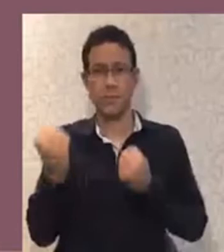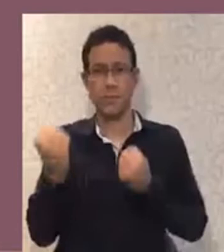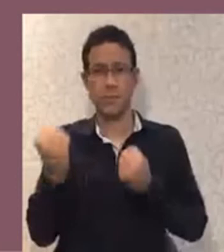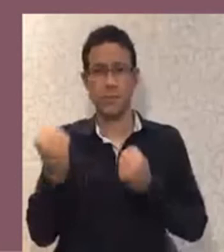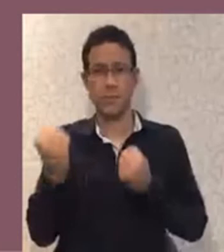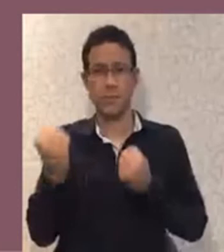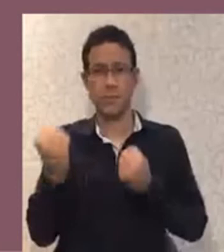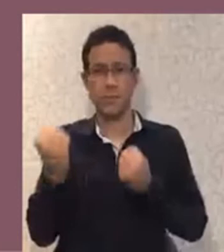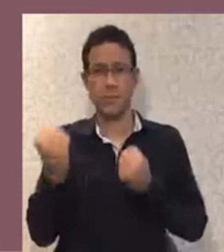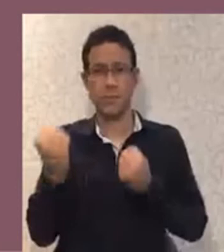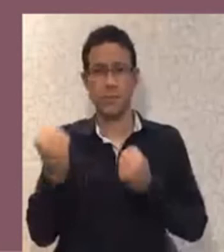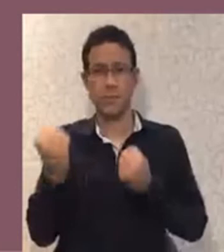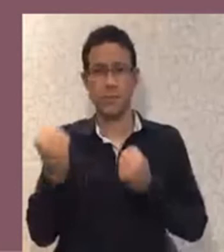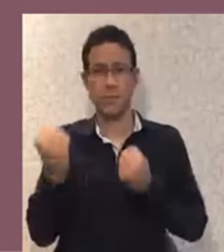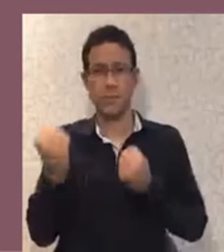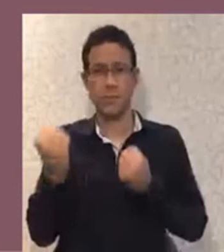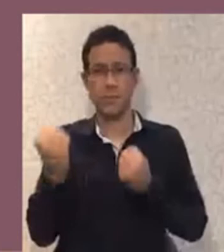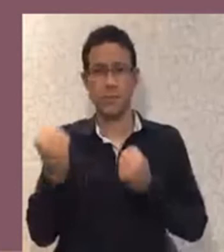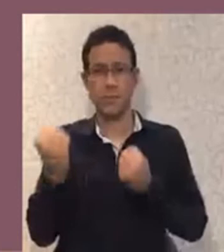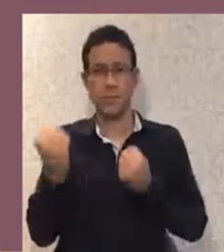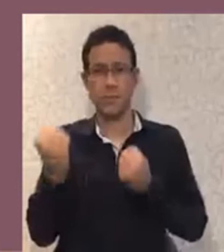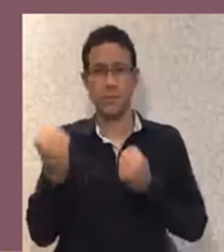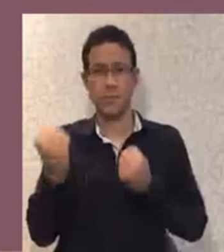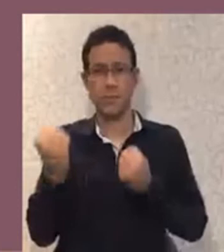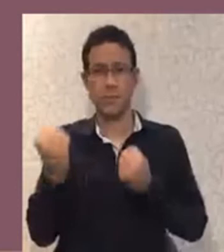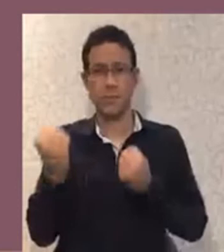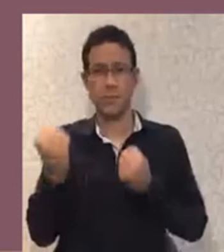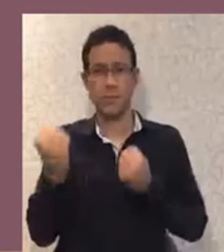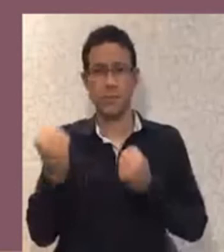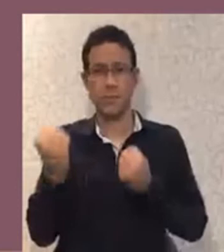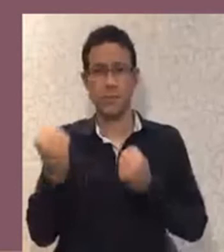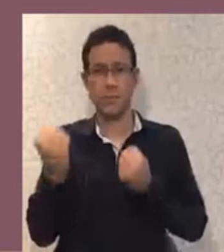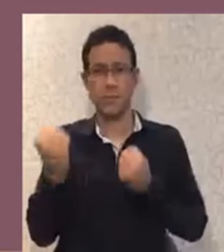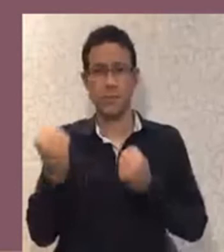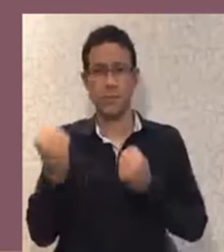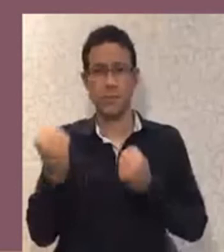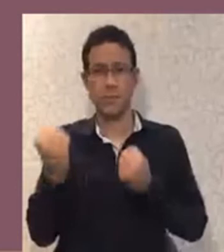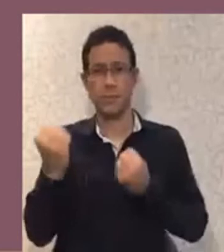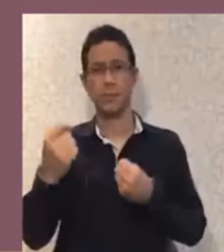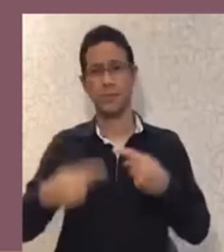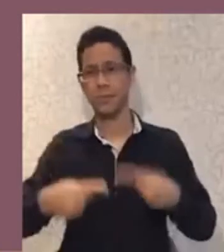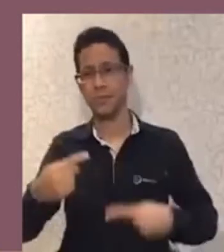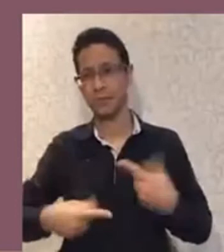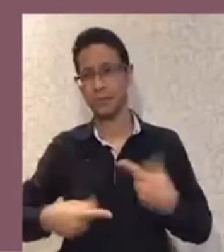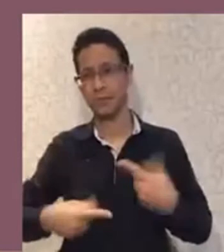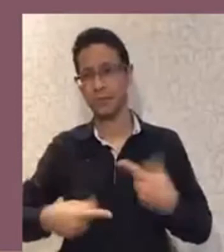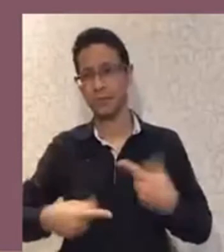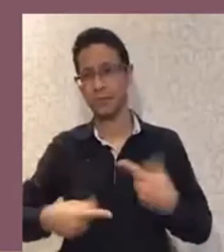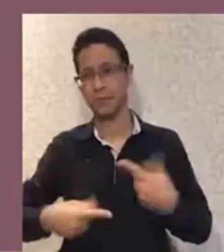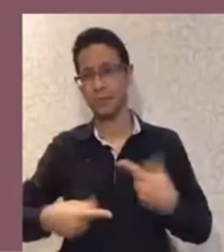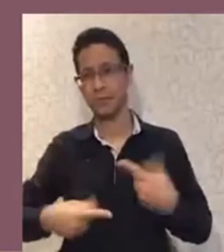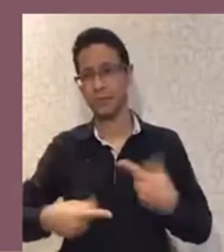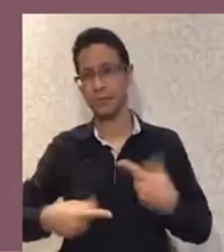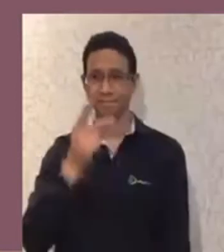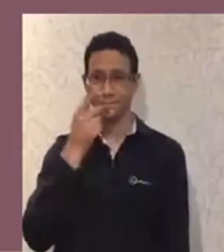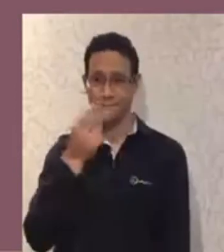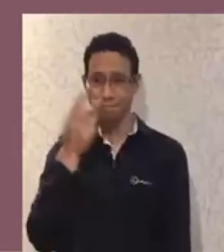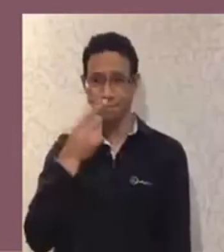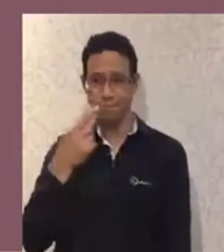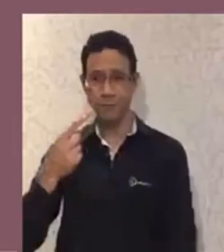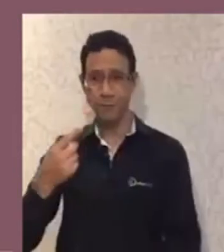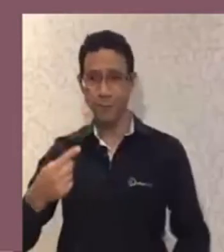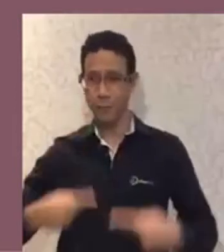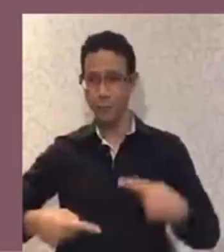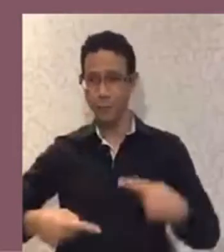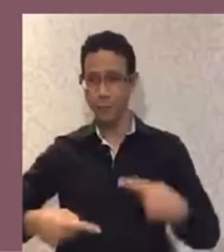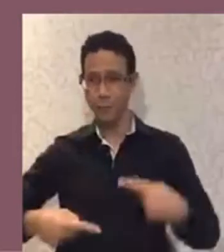básico, acesso à segurança pública? Não. Então, quando a gente vai falar de luta antirracista, é